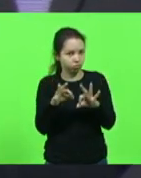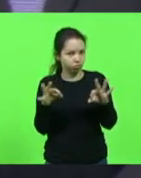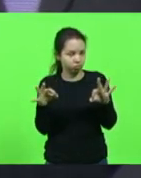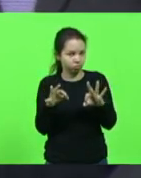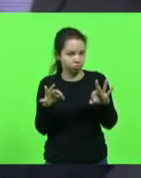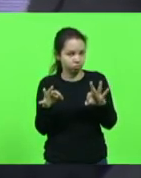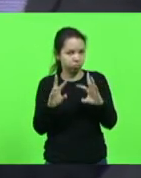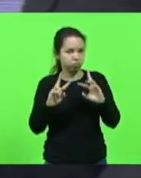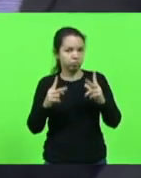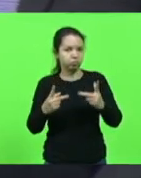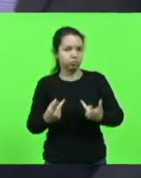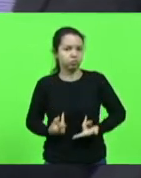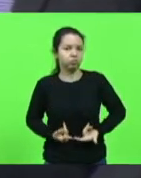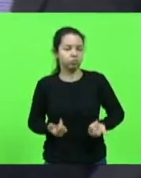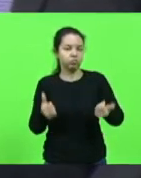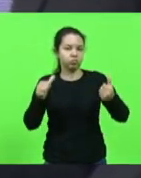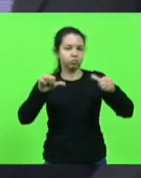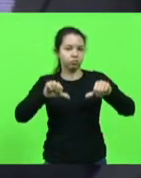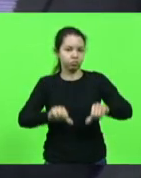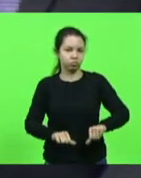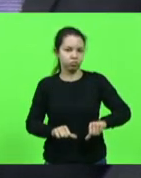cérebro embota.